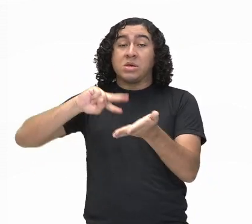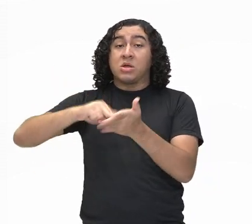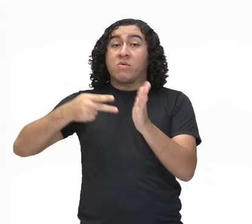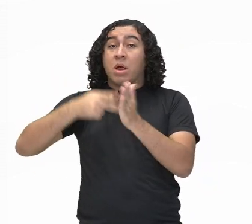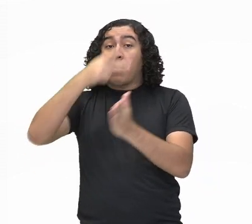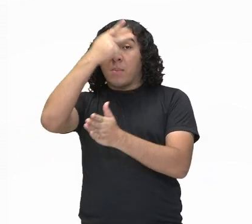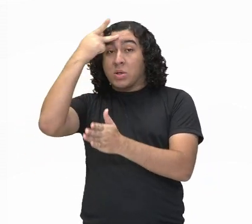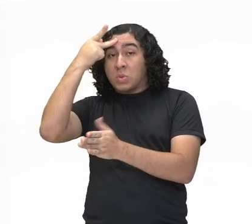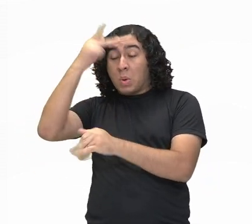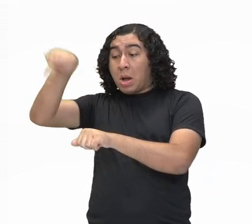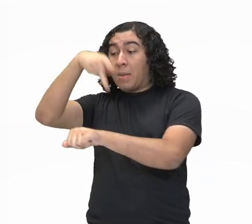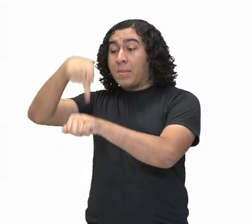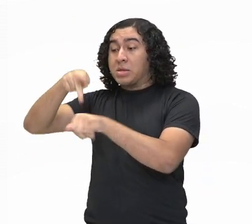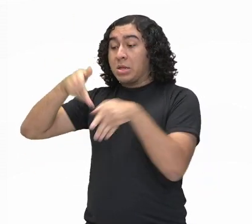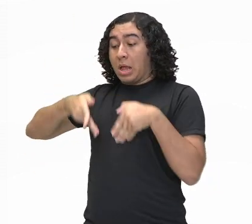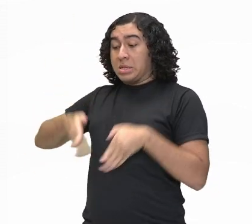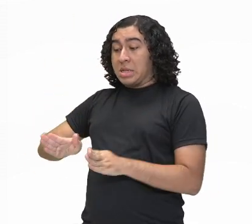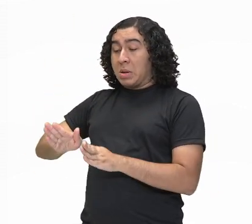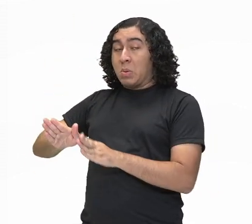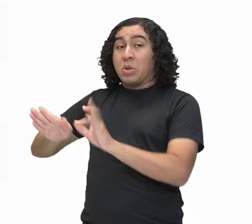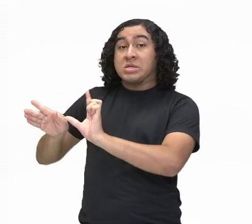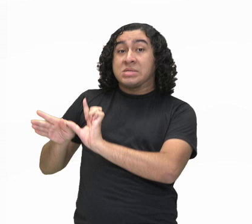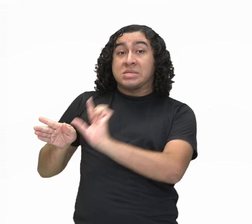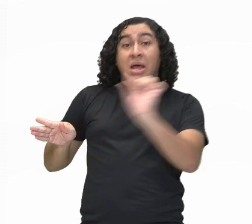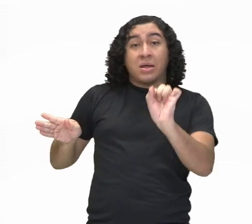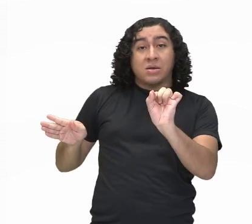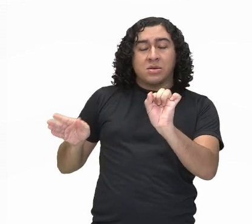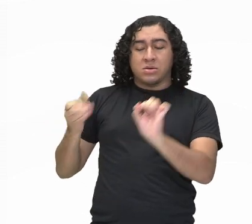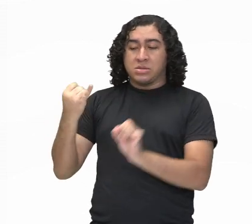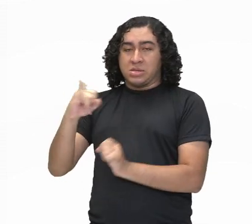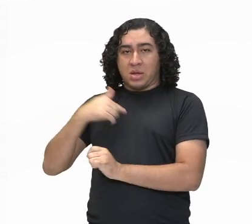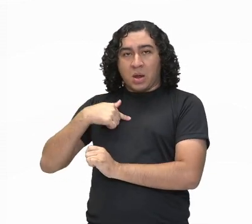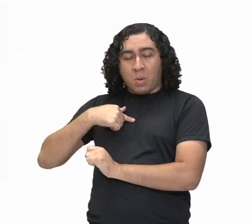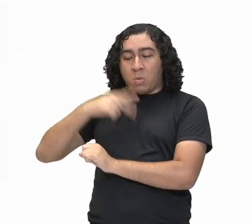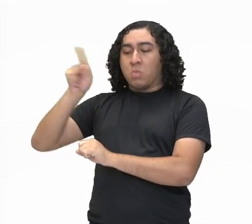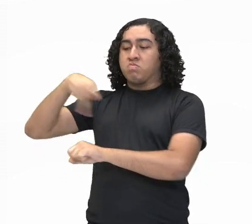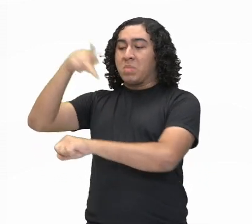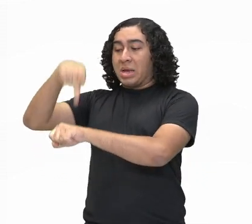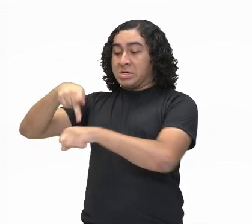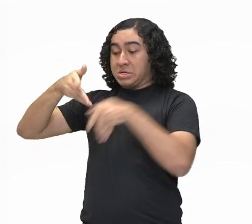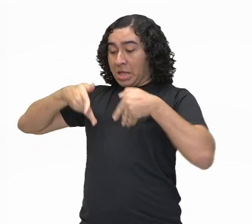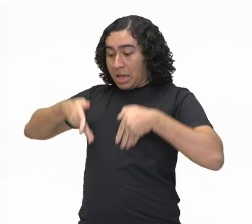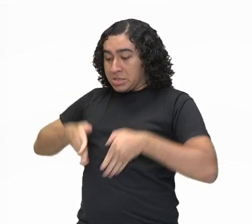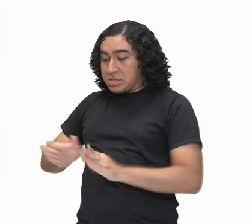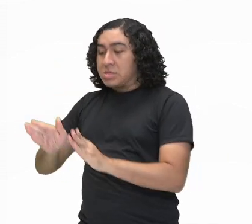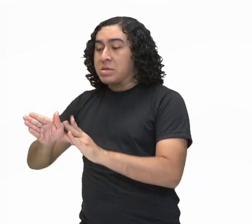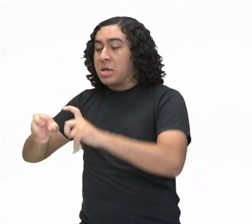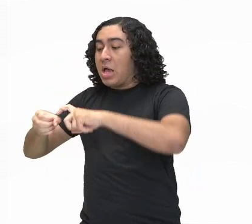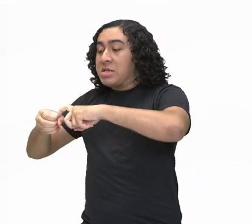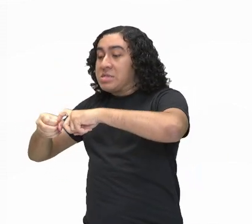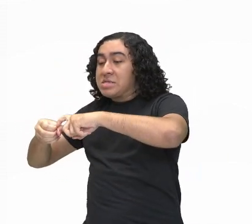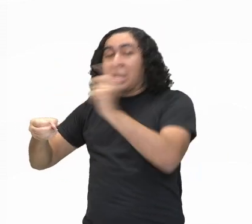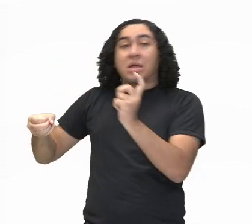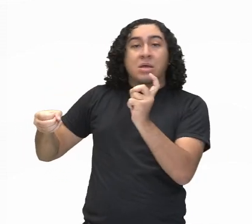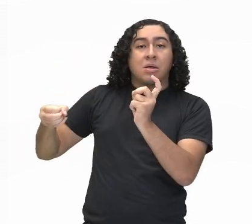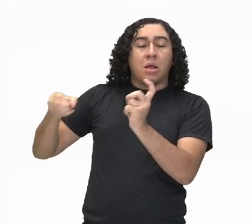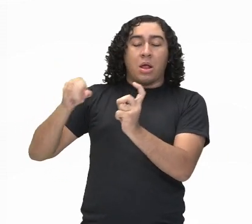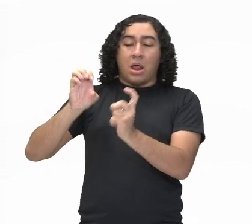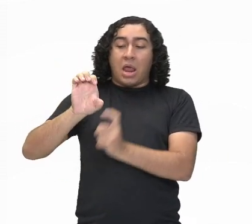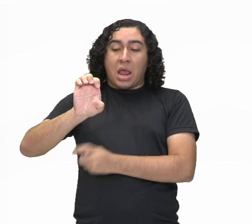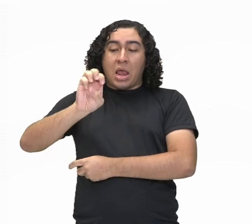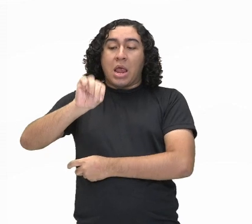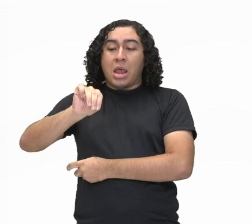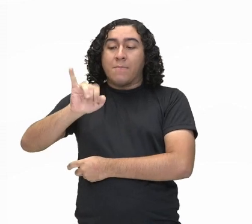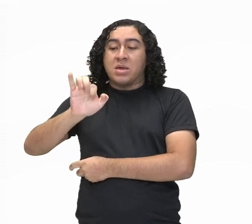de seu país de origem. Então, a partir do momento que eu estou saindo aqui do Brasil, então eu estou emigrando